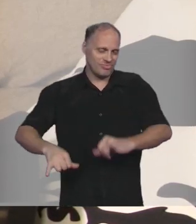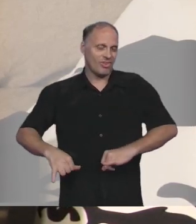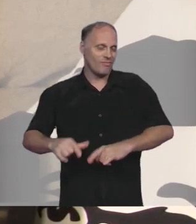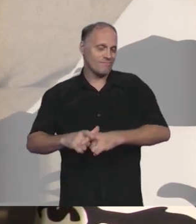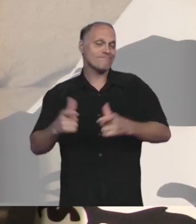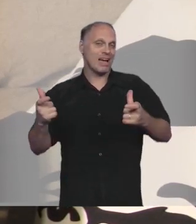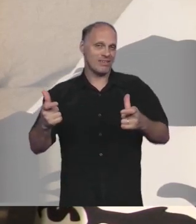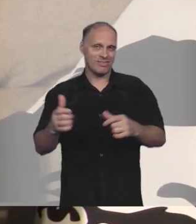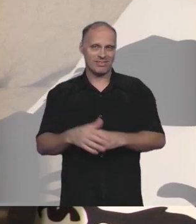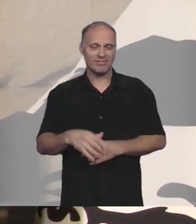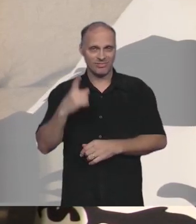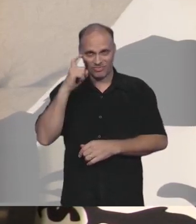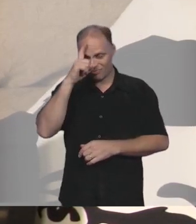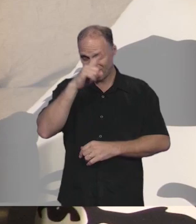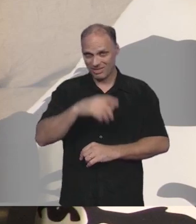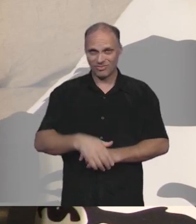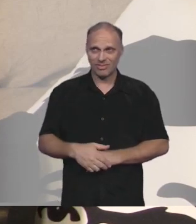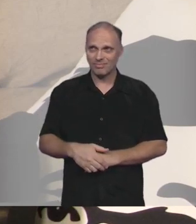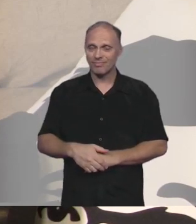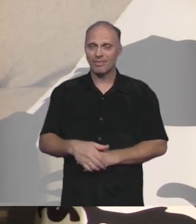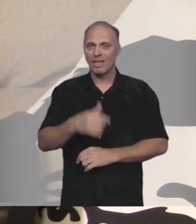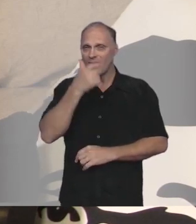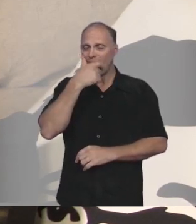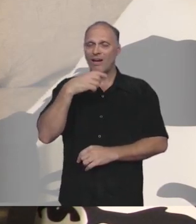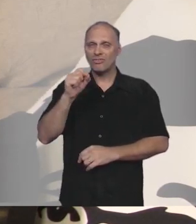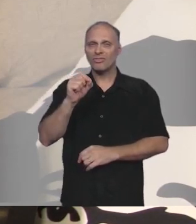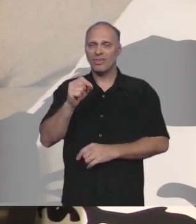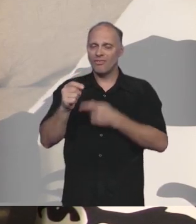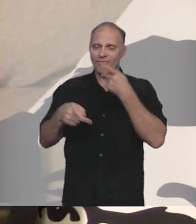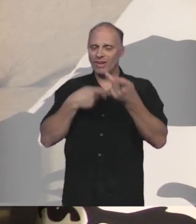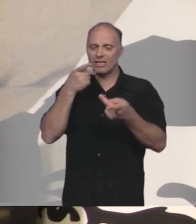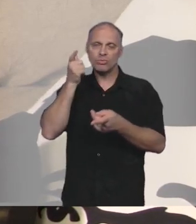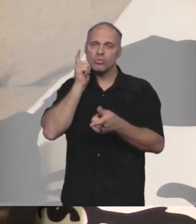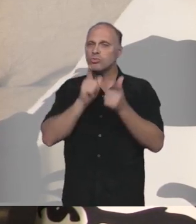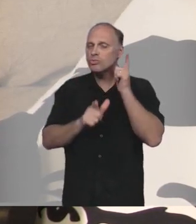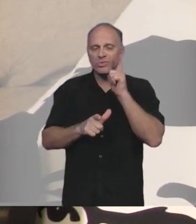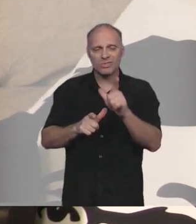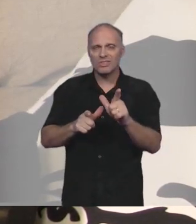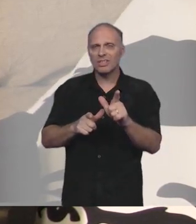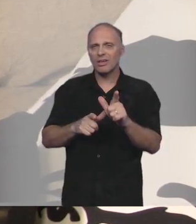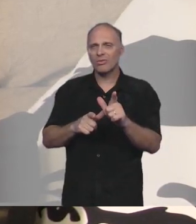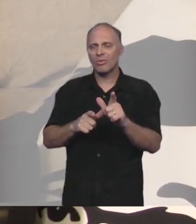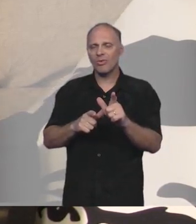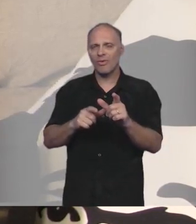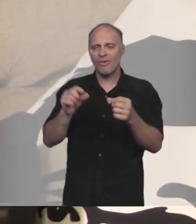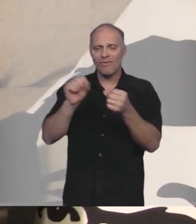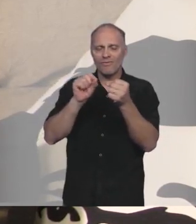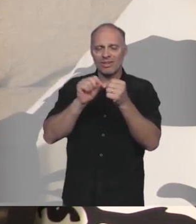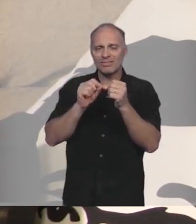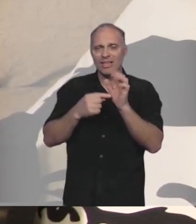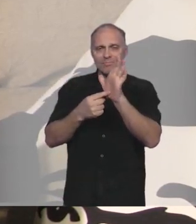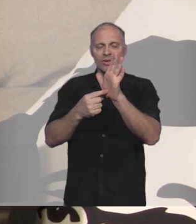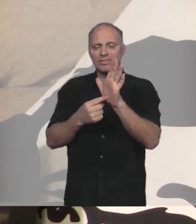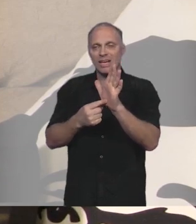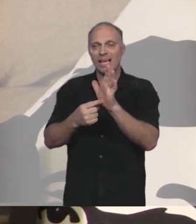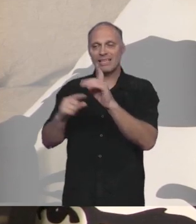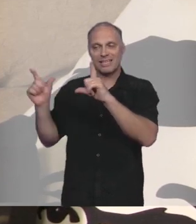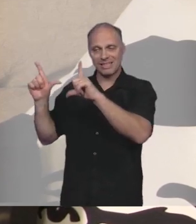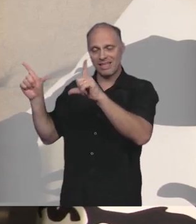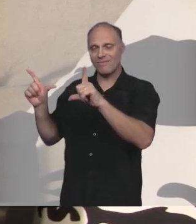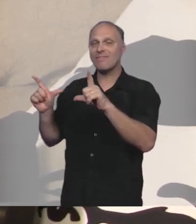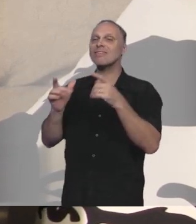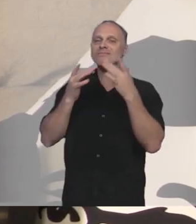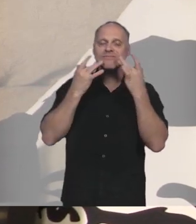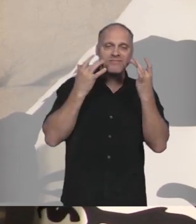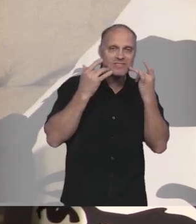isso eu consigo costurar a questão da TV e a questão do Vale dos Sinos também, imagino.